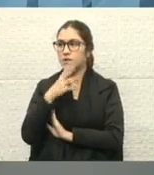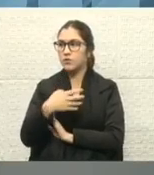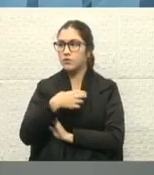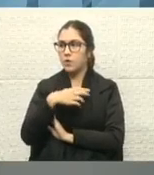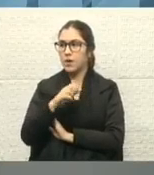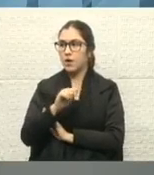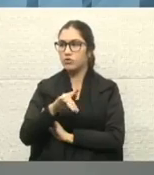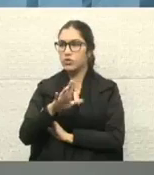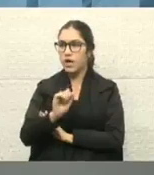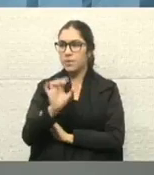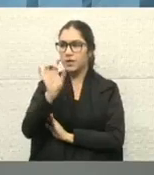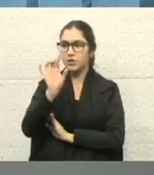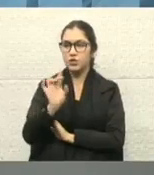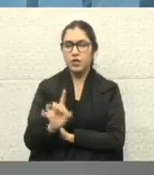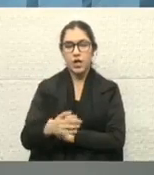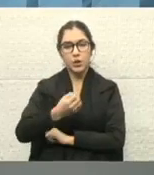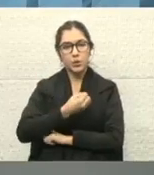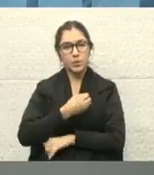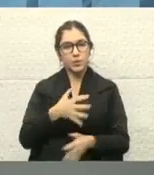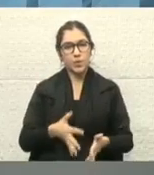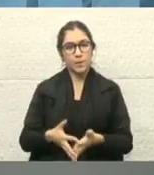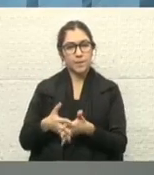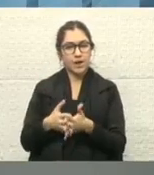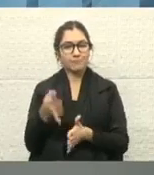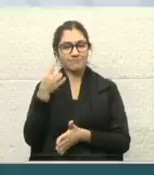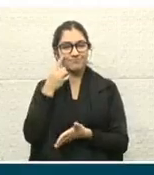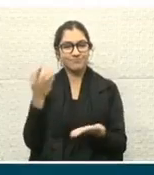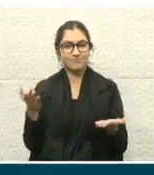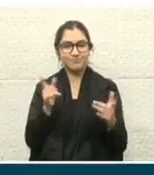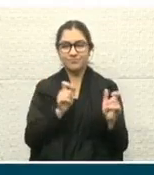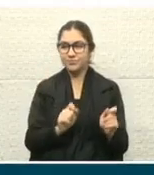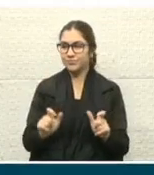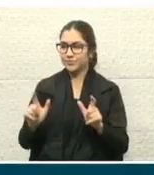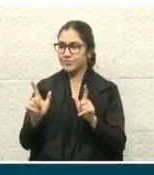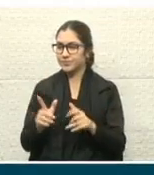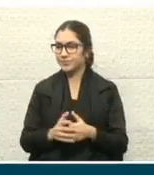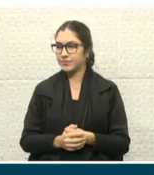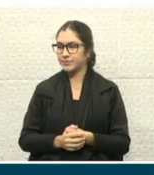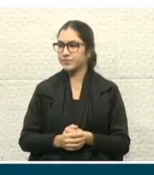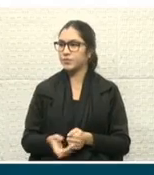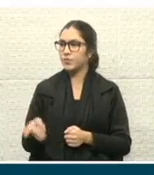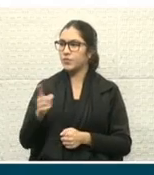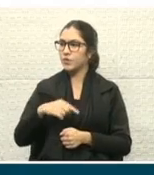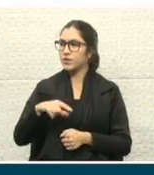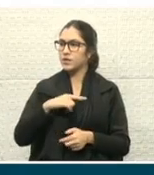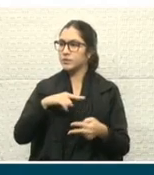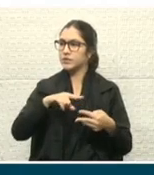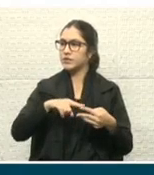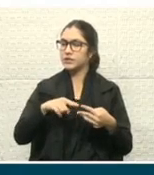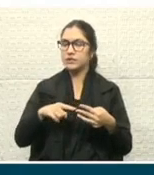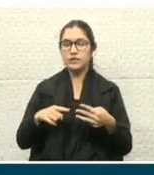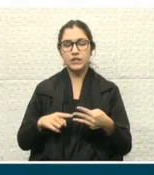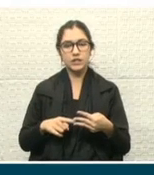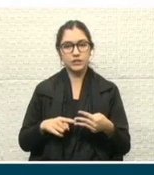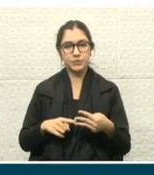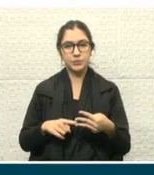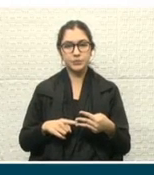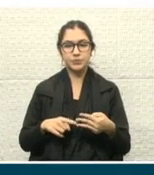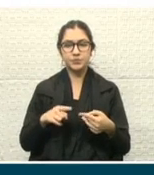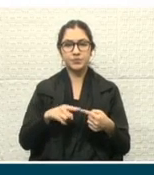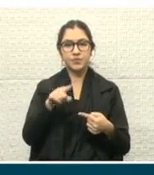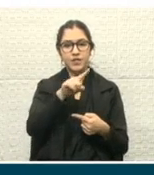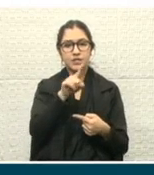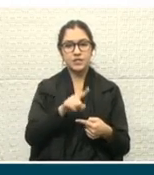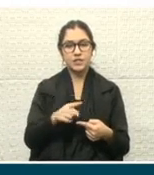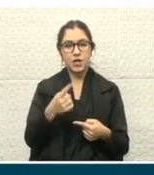forma algébrica de cada um dos números complexos. Então, vamos ao quadro. Nós temos três números complexos. O